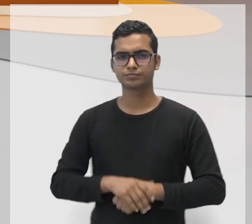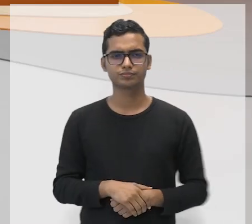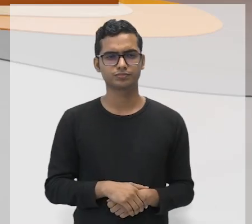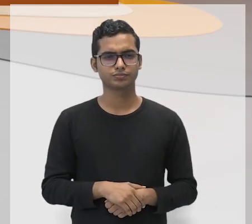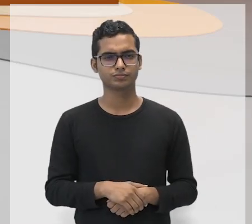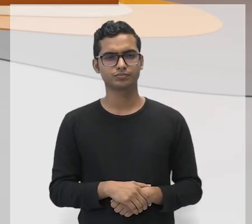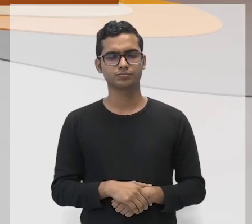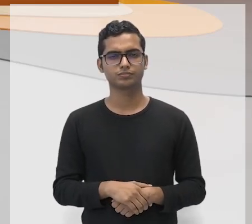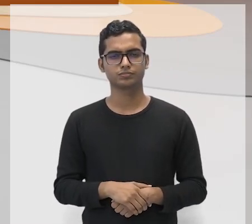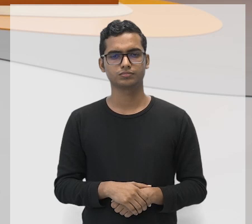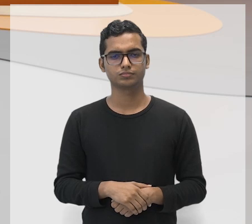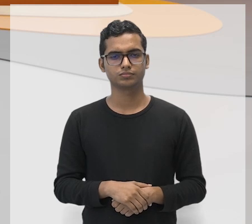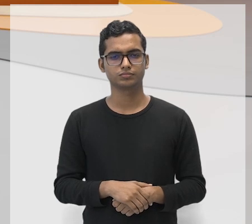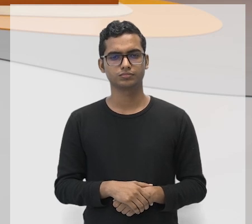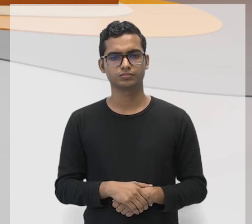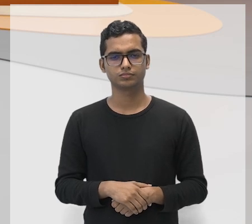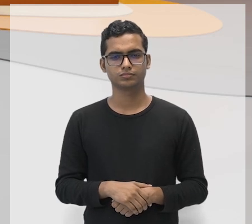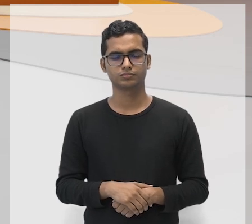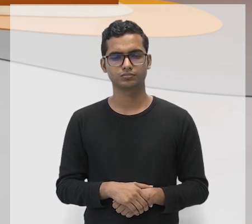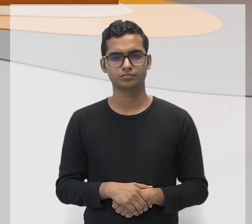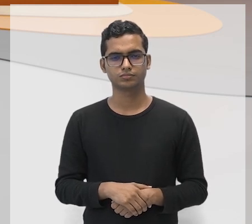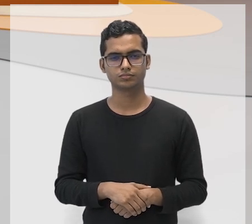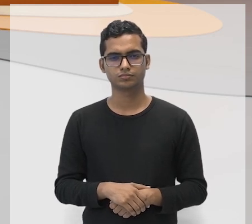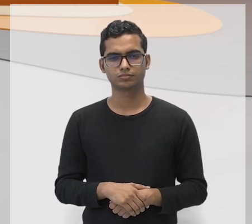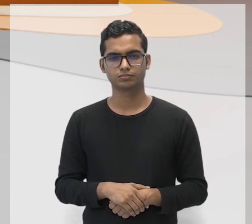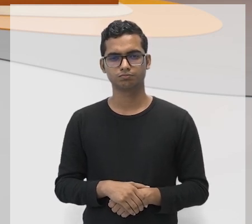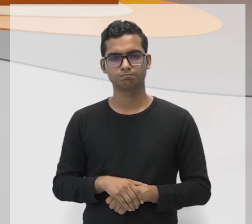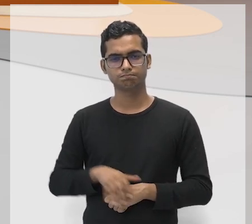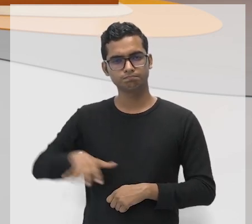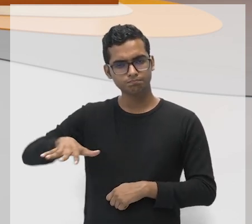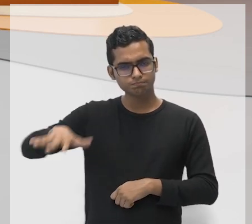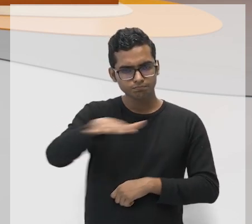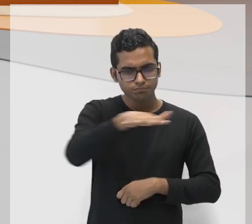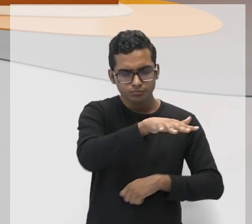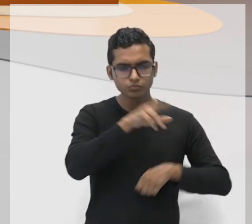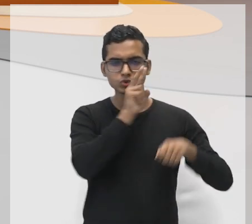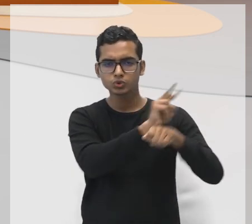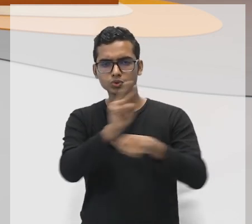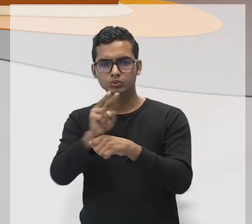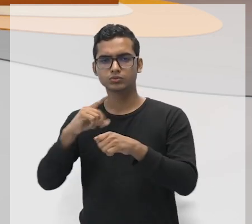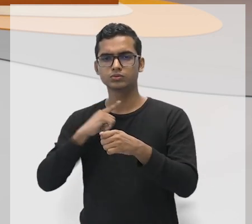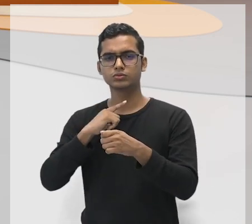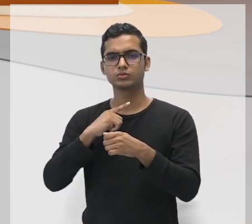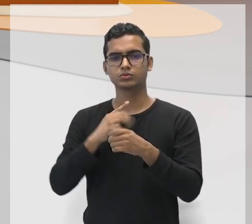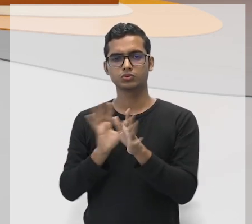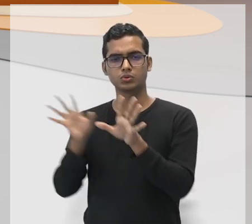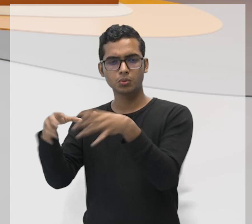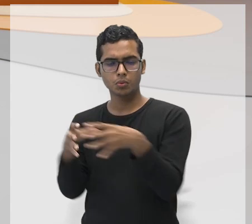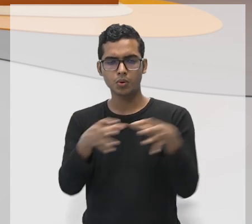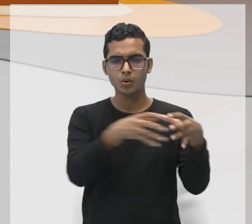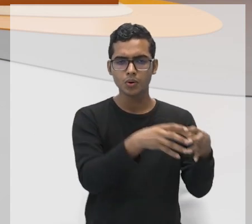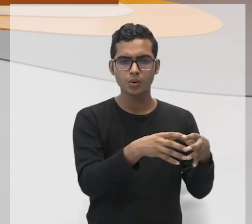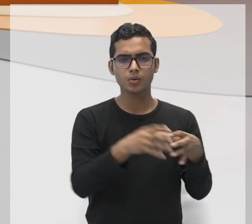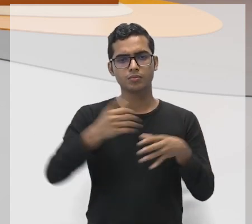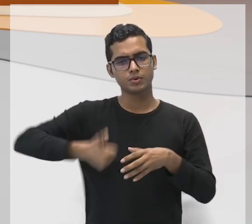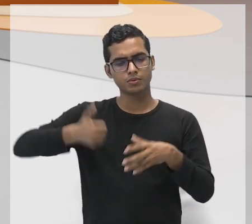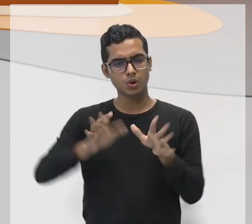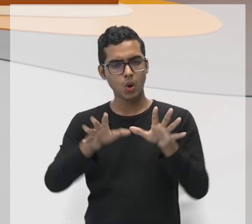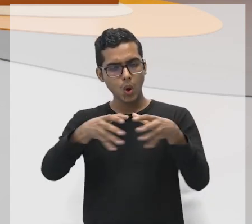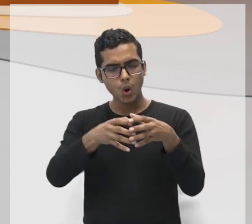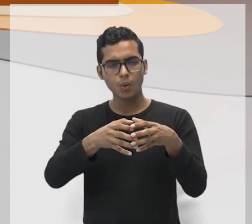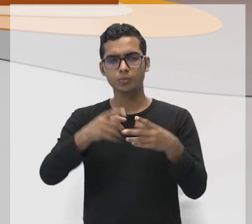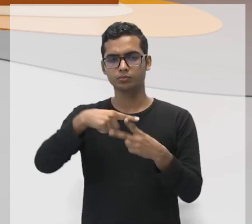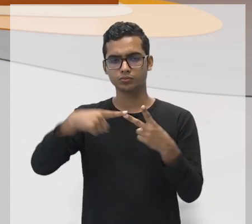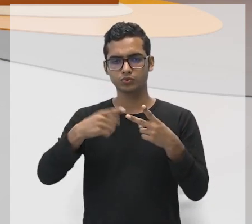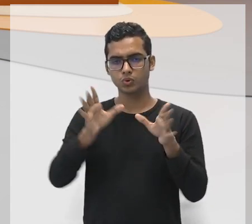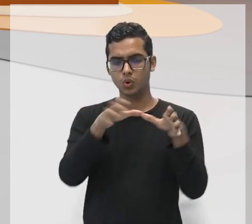conservação. Olha só, as unidades de conservação vão ser divididas em dois grandes grupos. Esse primeiro aqui, que é as unidades